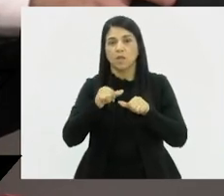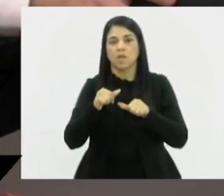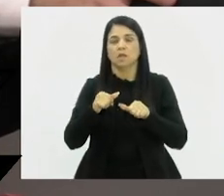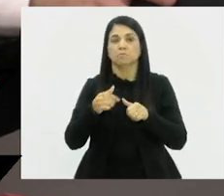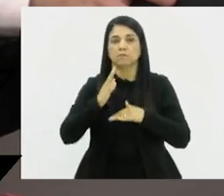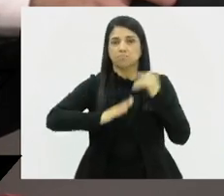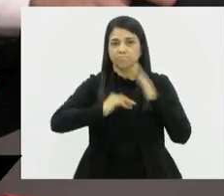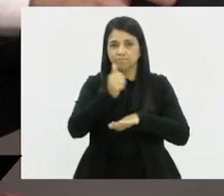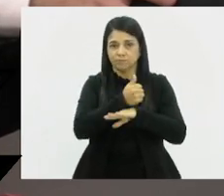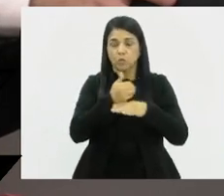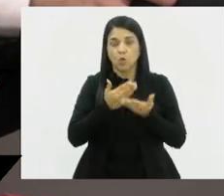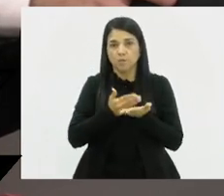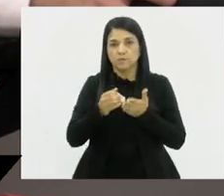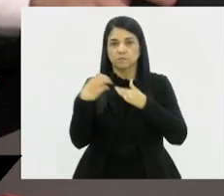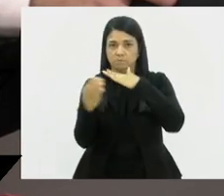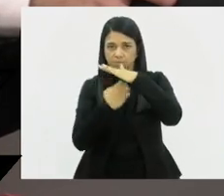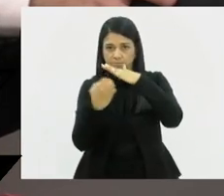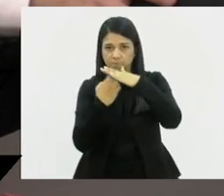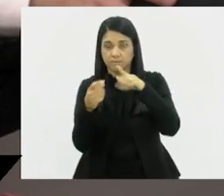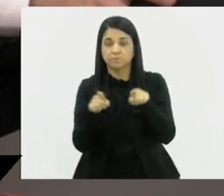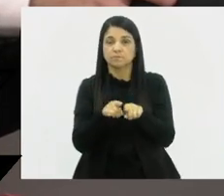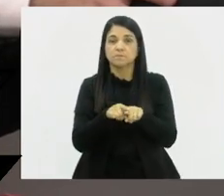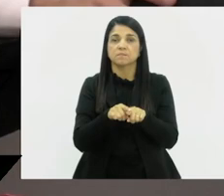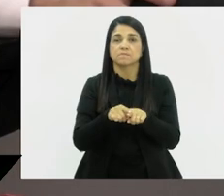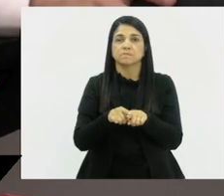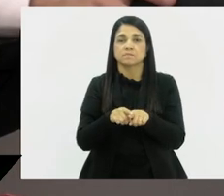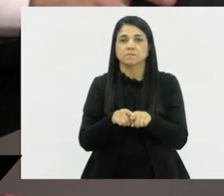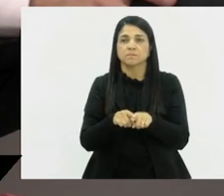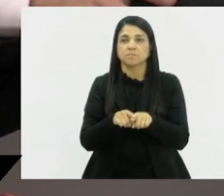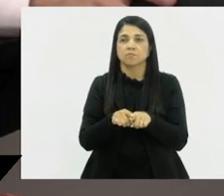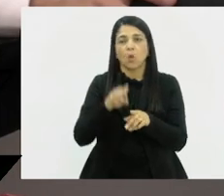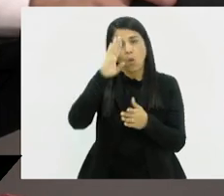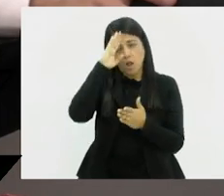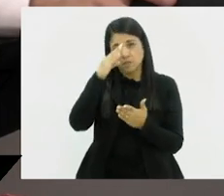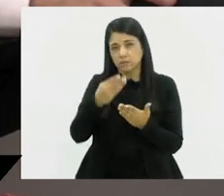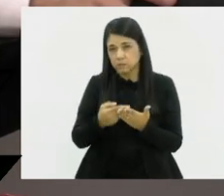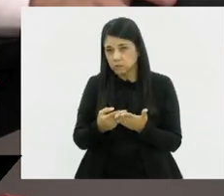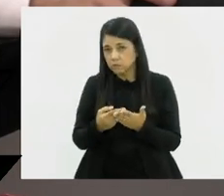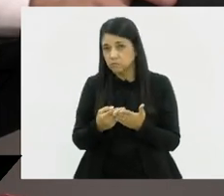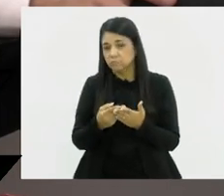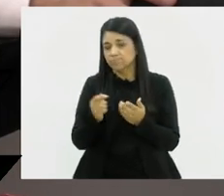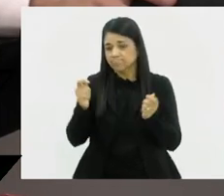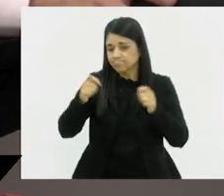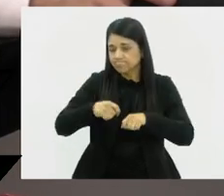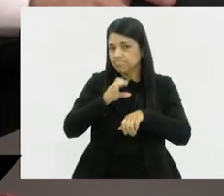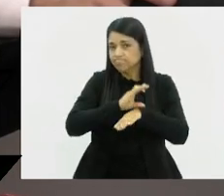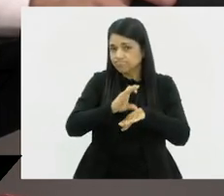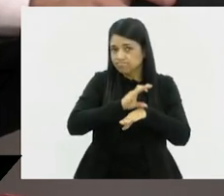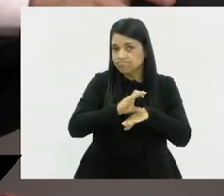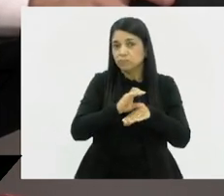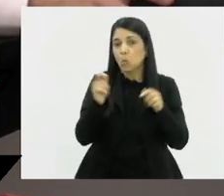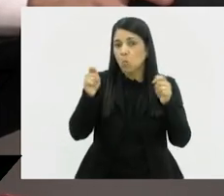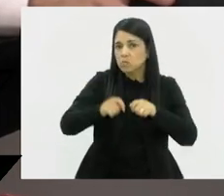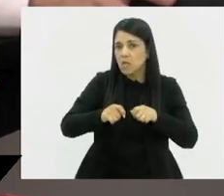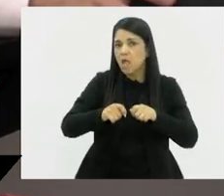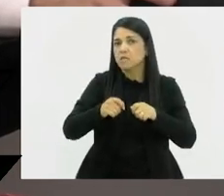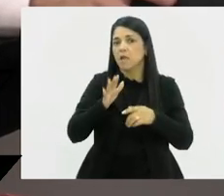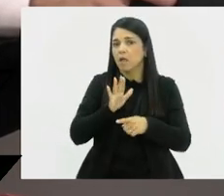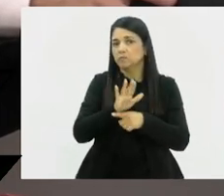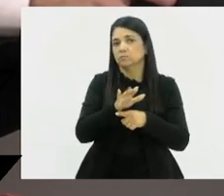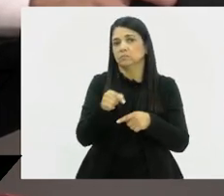comecei com a empresa. E, então, assim, eu acredito que, através de capacitação, a gente consegue ajudar e muito.